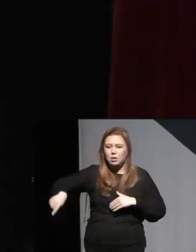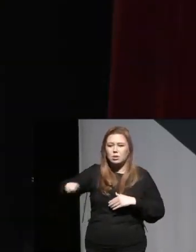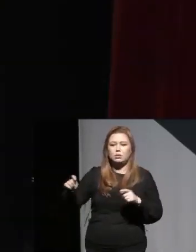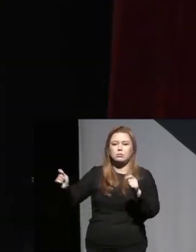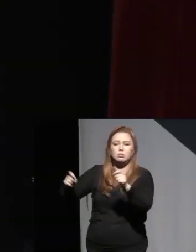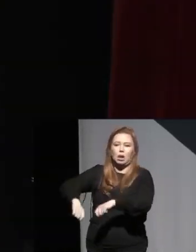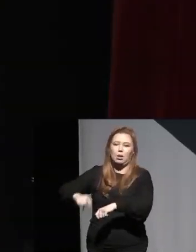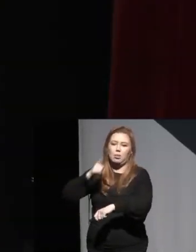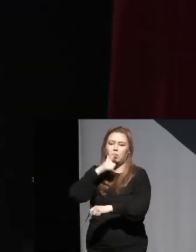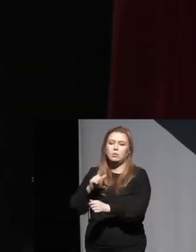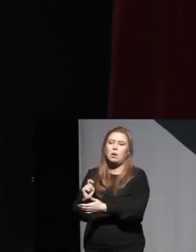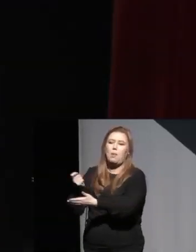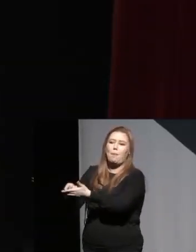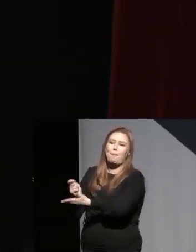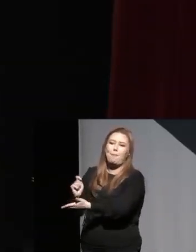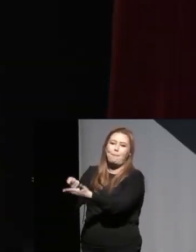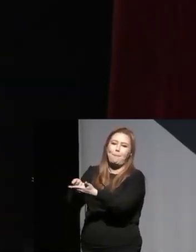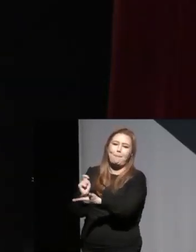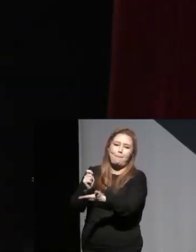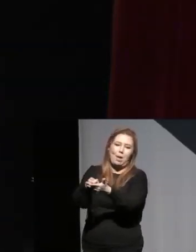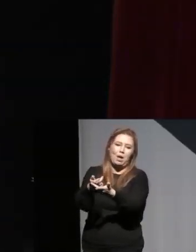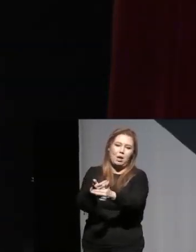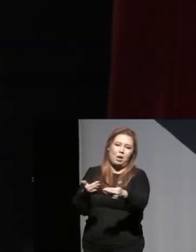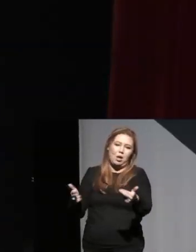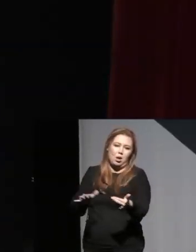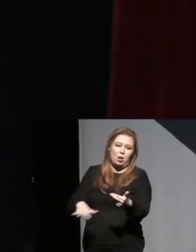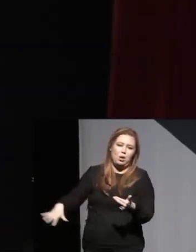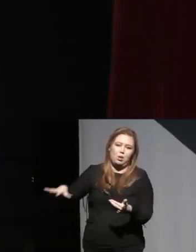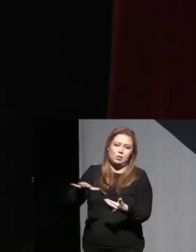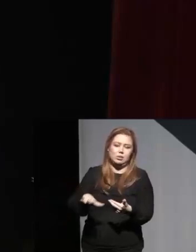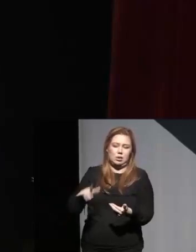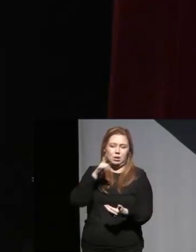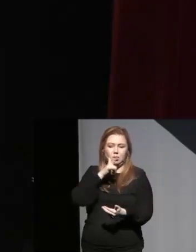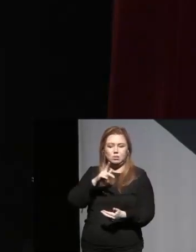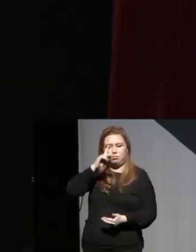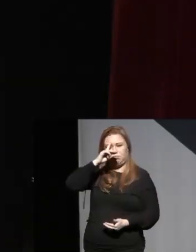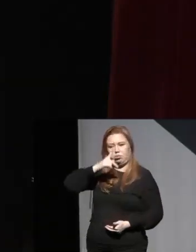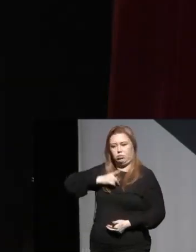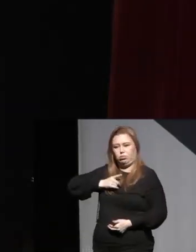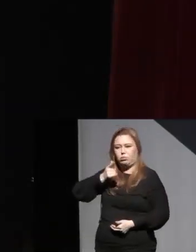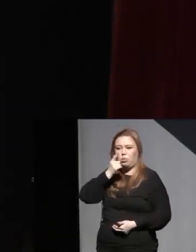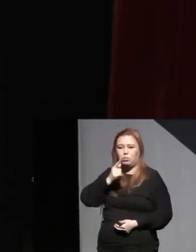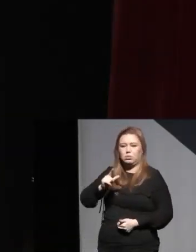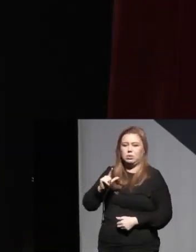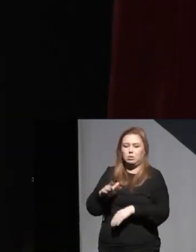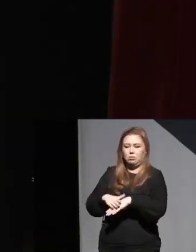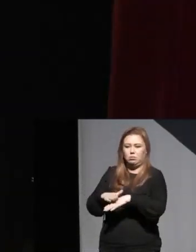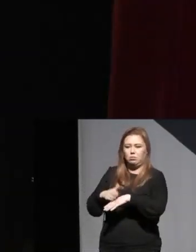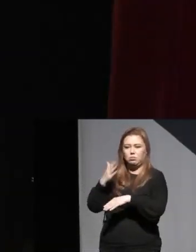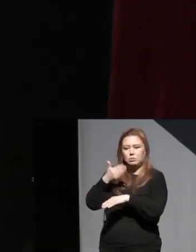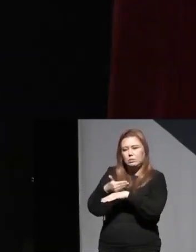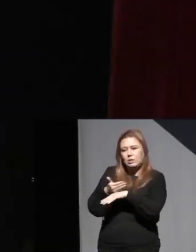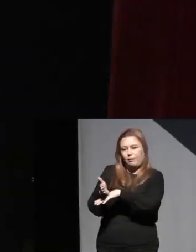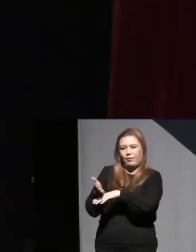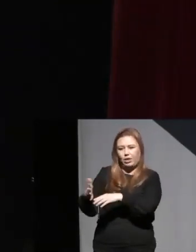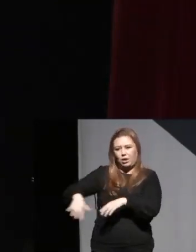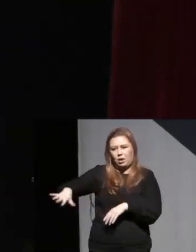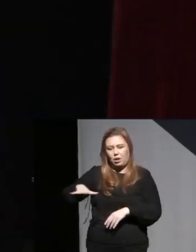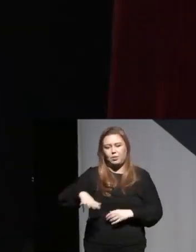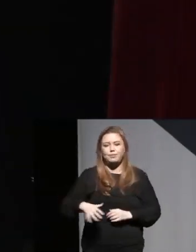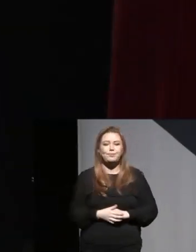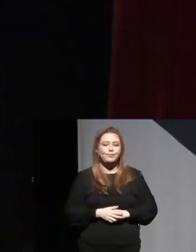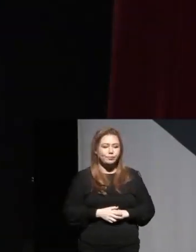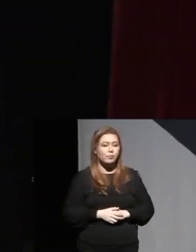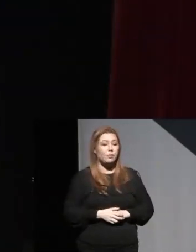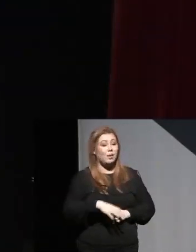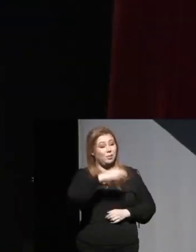possível, no sentido de ser suficiente, seja suficiente para que os estados possam. E os